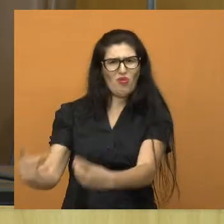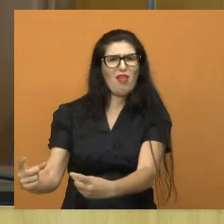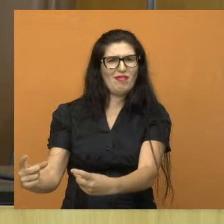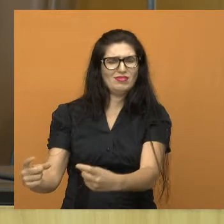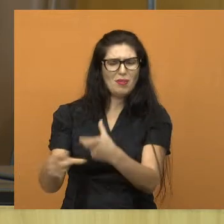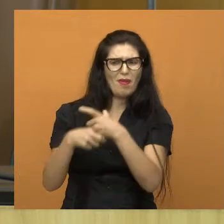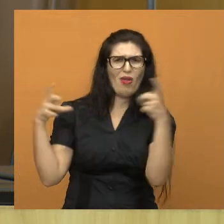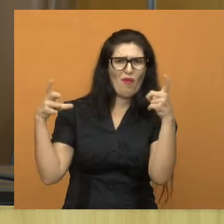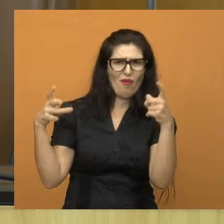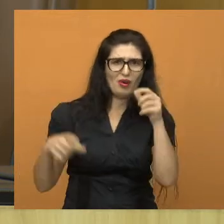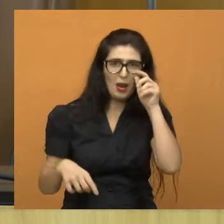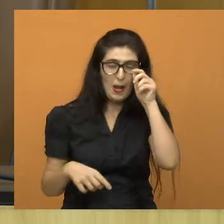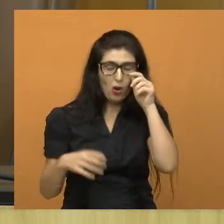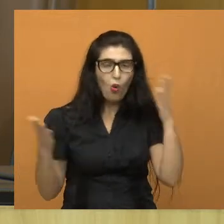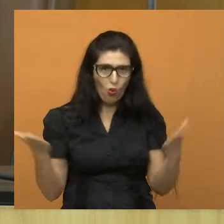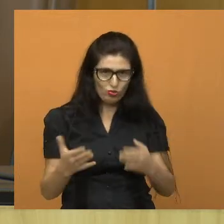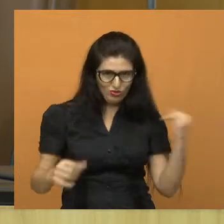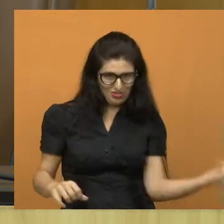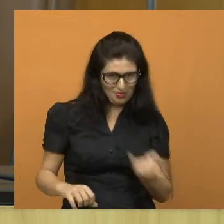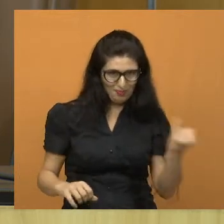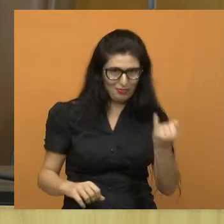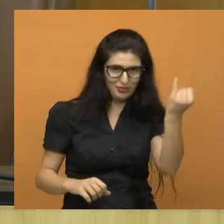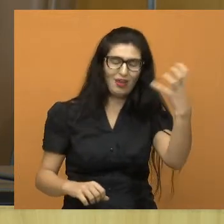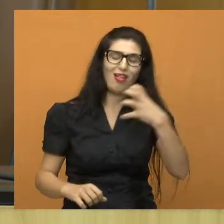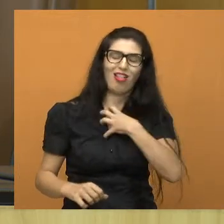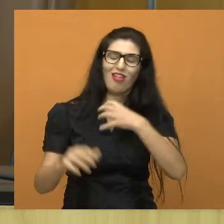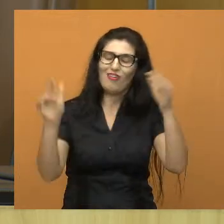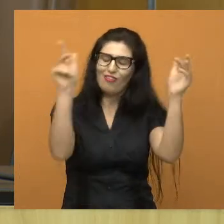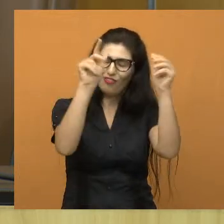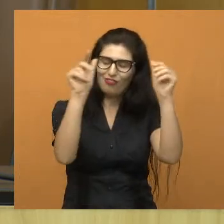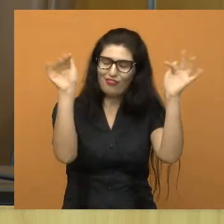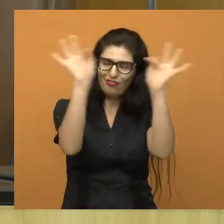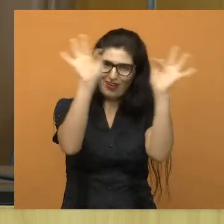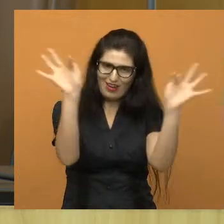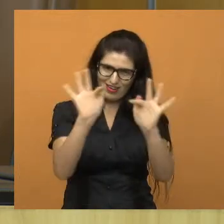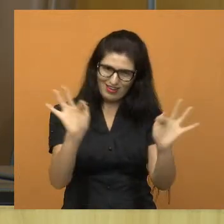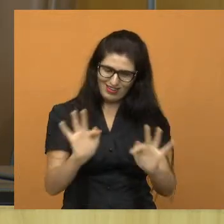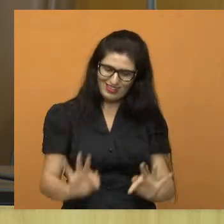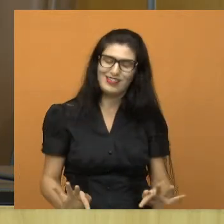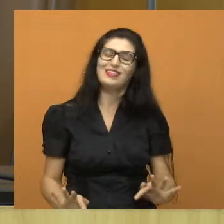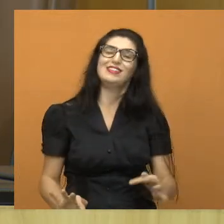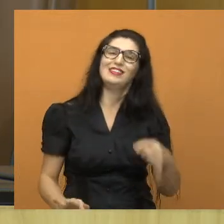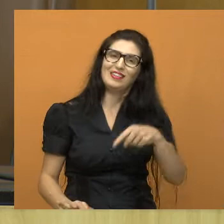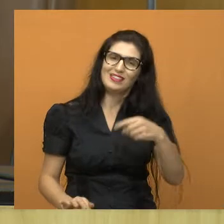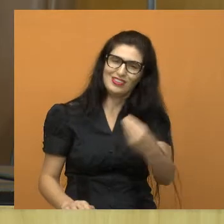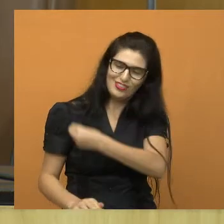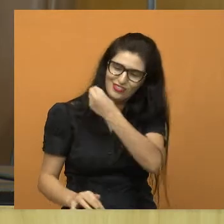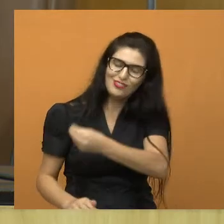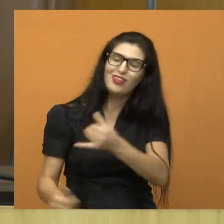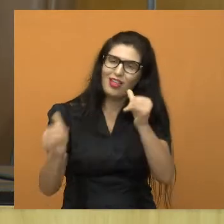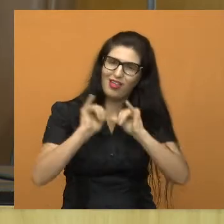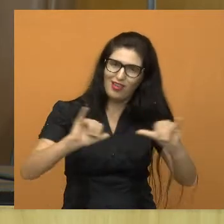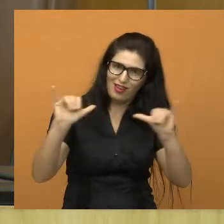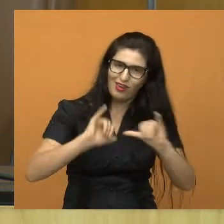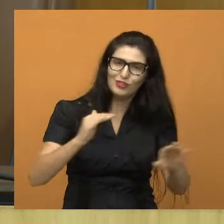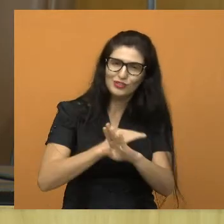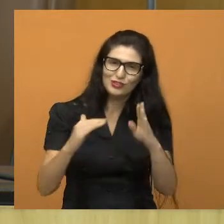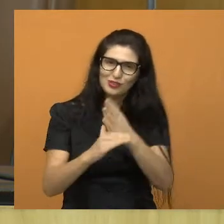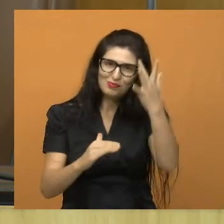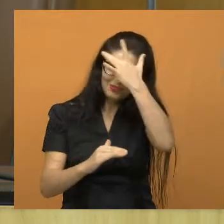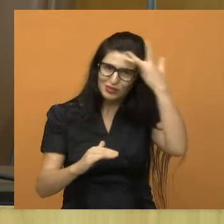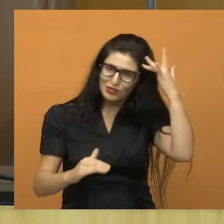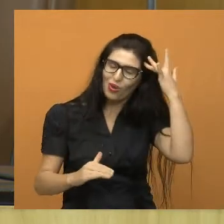hoje é importante nesse momento, e eu estou muito feliz de estar aqui dividindo isso com vocês e a todas as pessoas que nos ouçam, né, que a gente